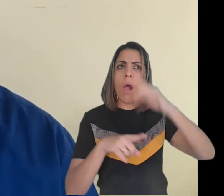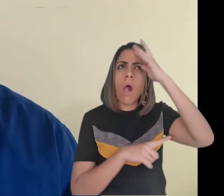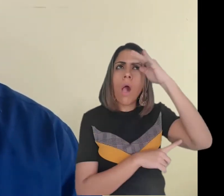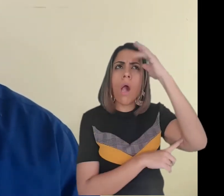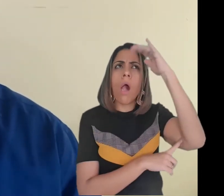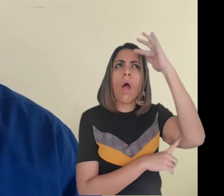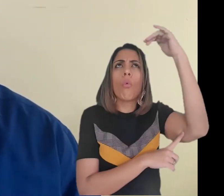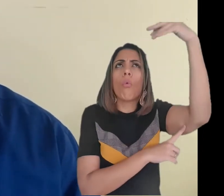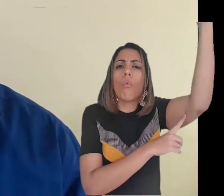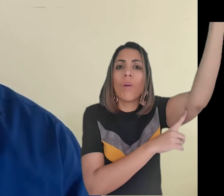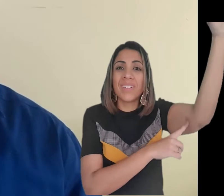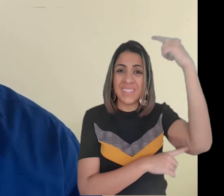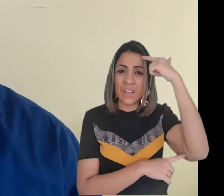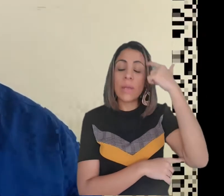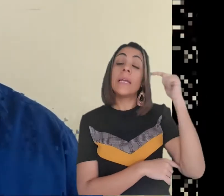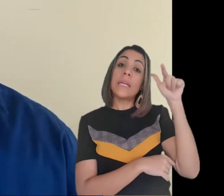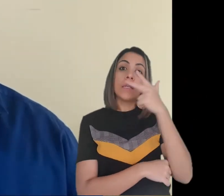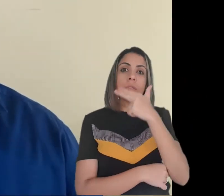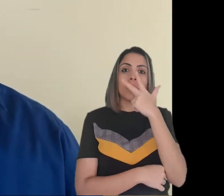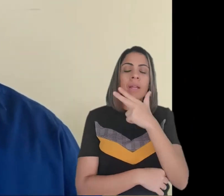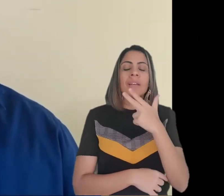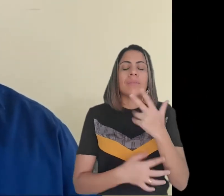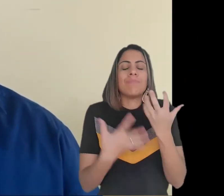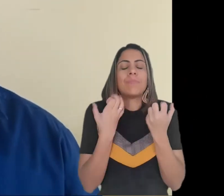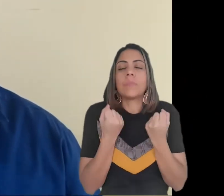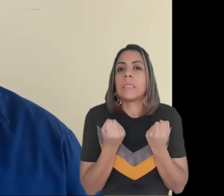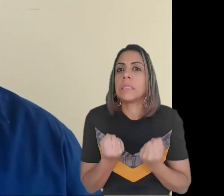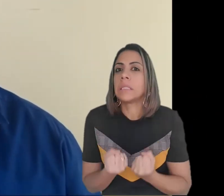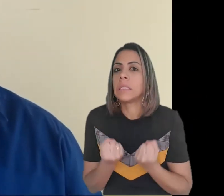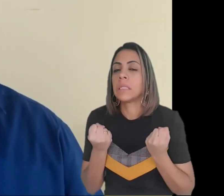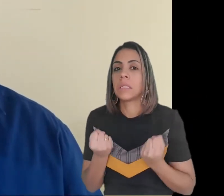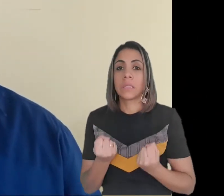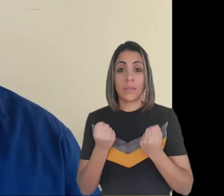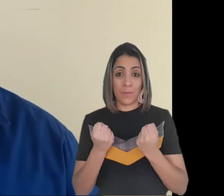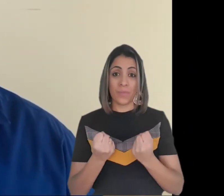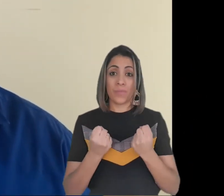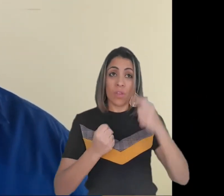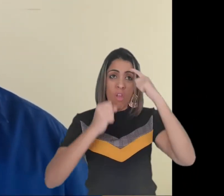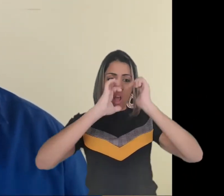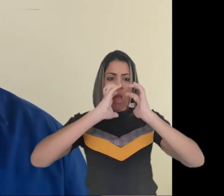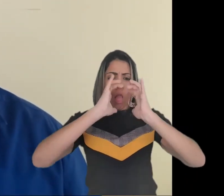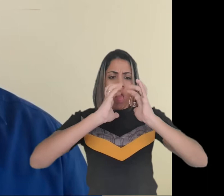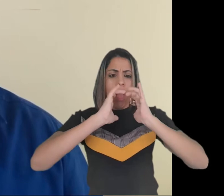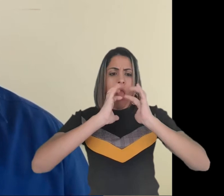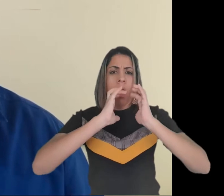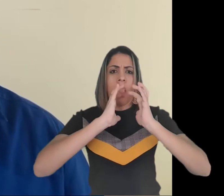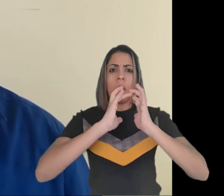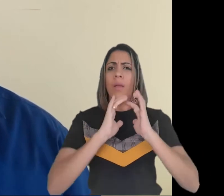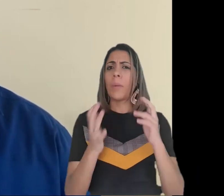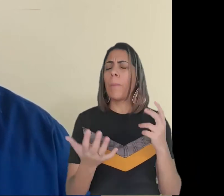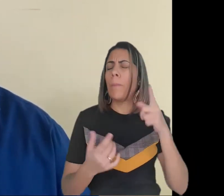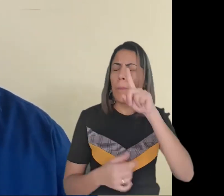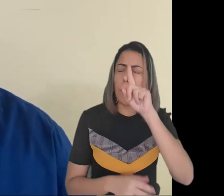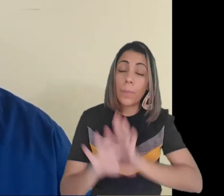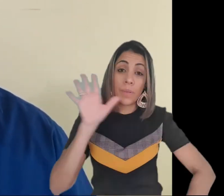Isso consome uma grande quantidade de energia, de forma que há uma sobrecarga no nosso processamento cerebral. E